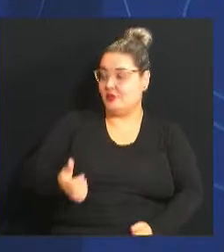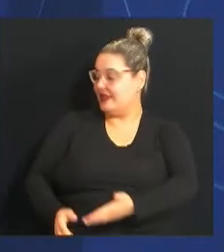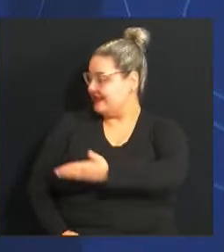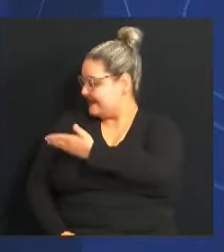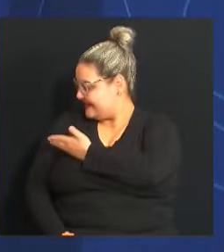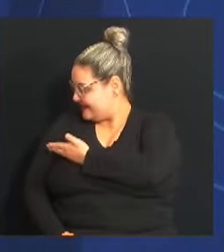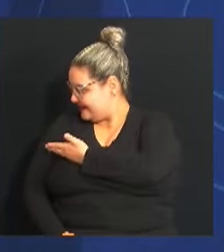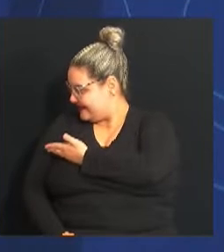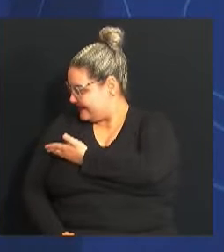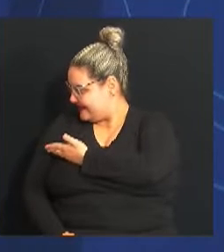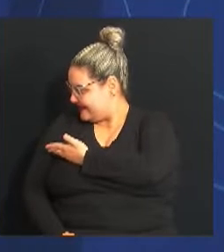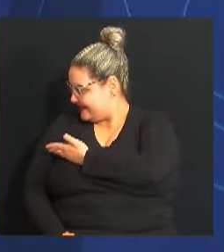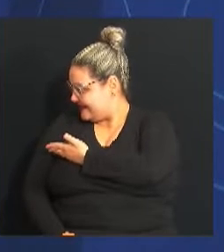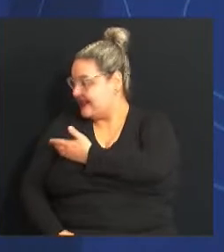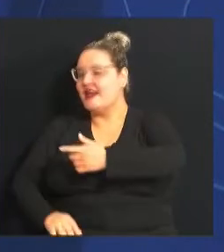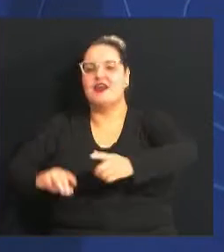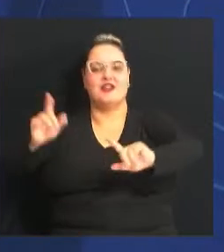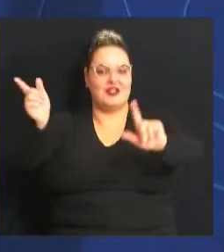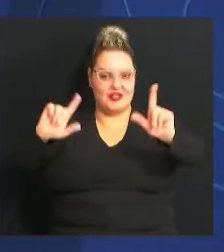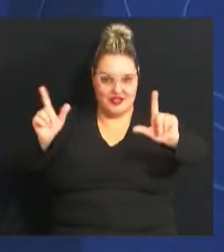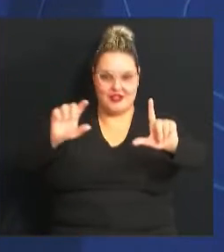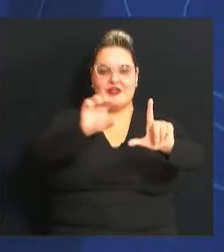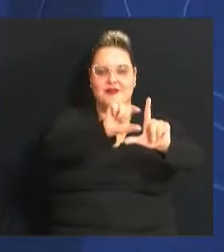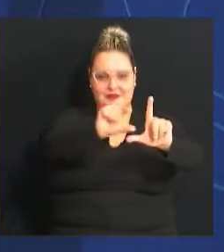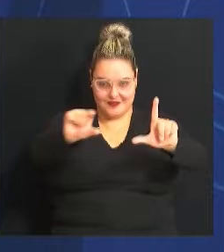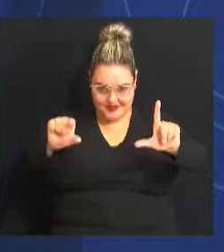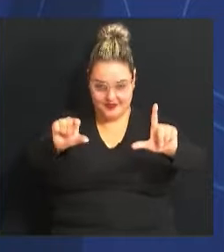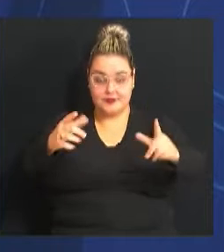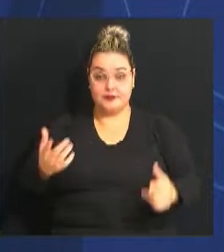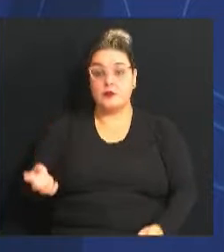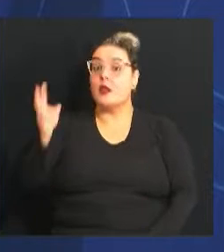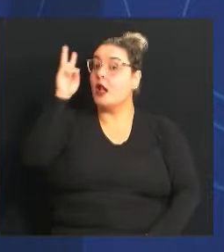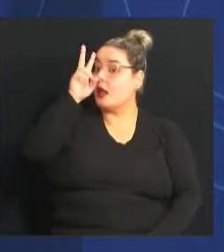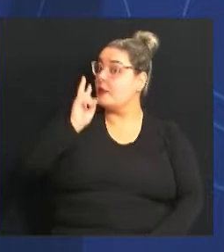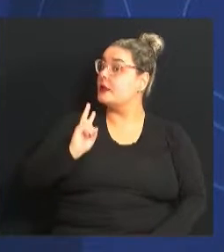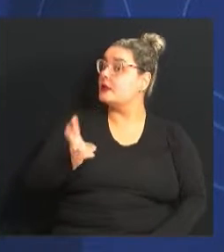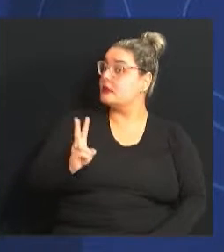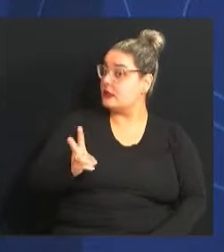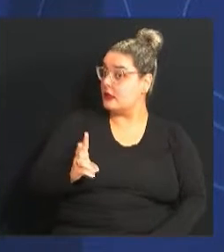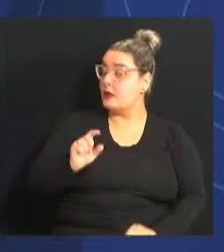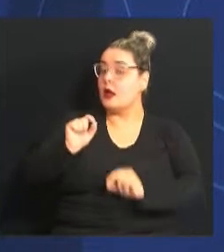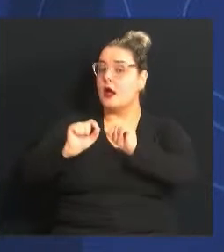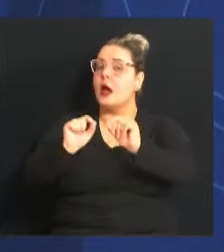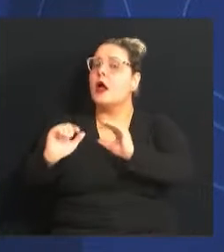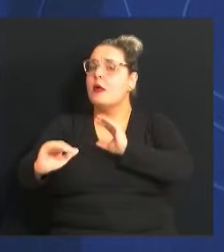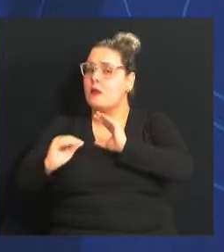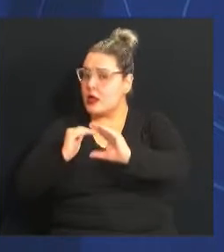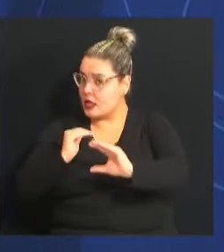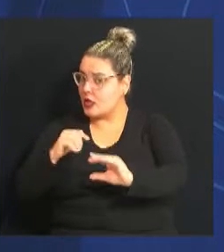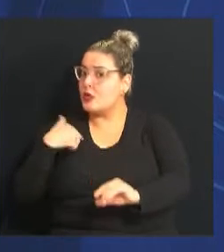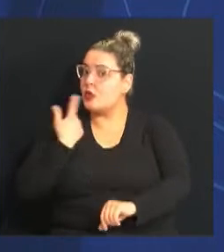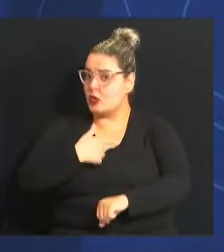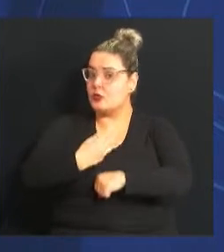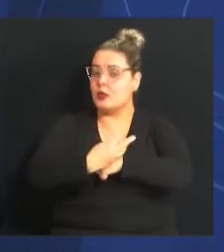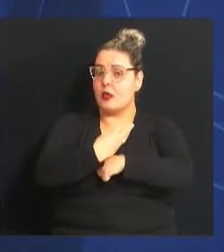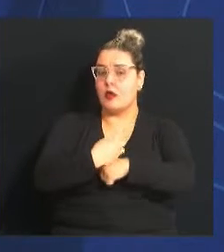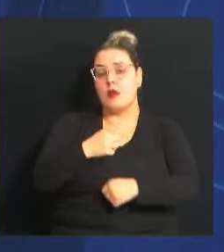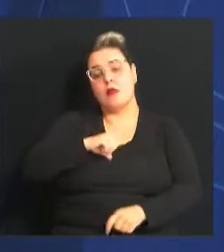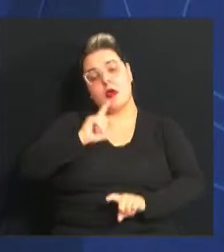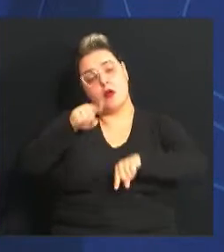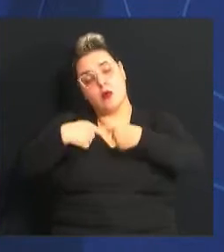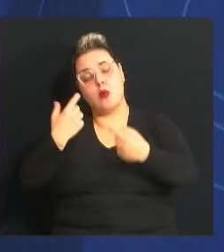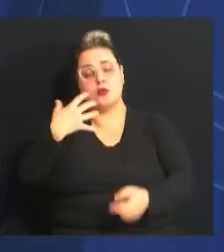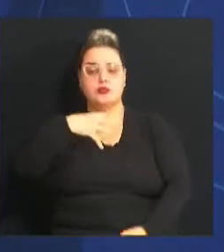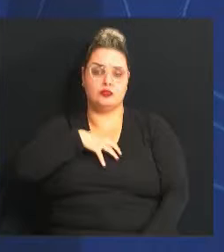978293776. O número já está aqui embaixo da sua tela. Lembrando sempre, quem enviar uma mensagem para o nosso WhatsApp, você tem uma outra